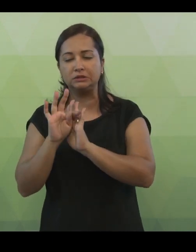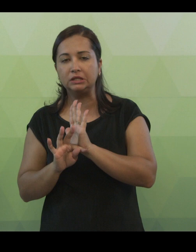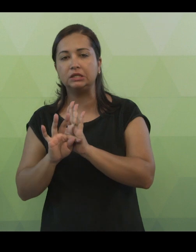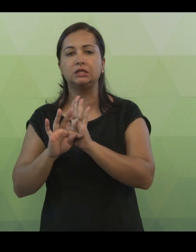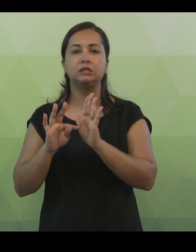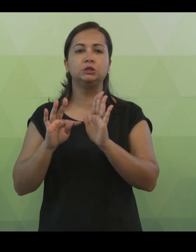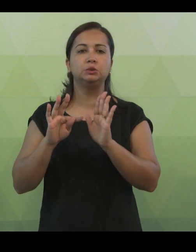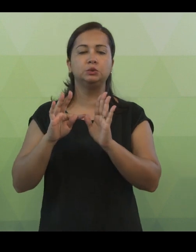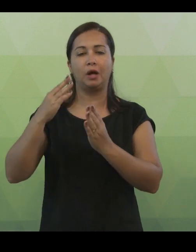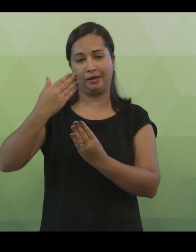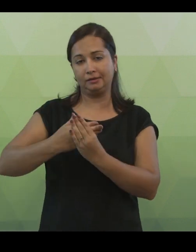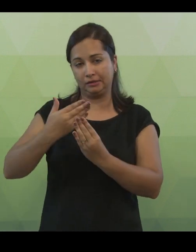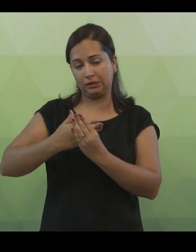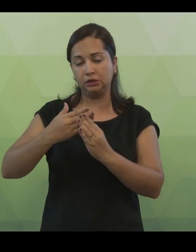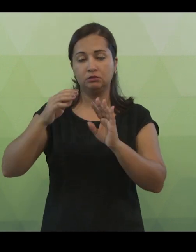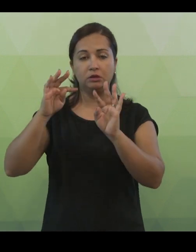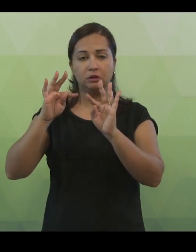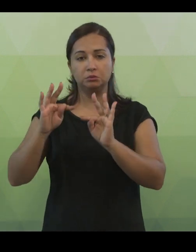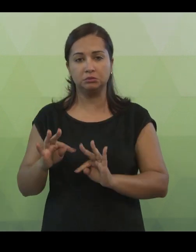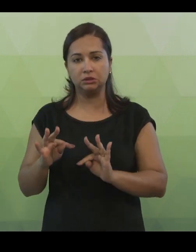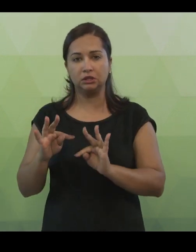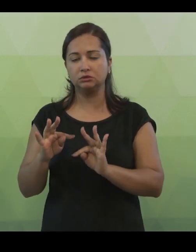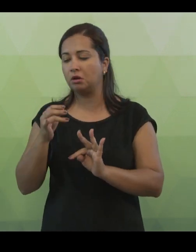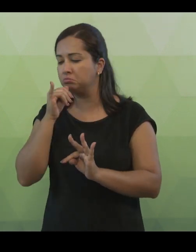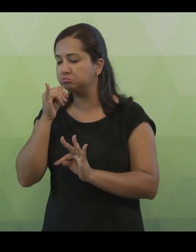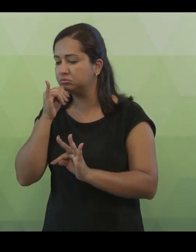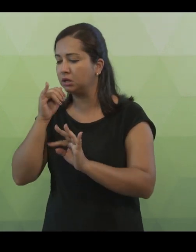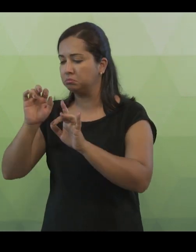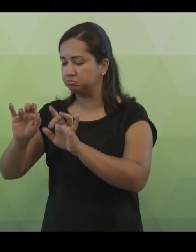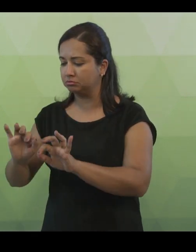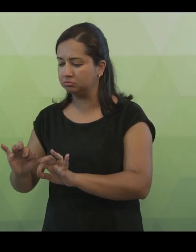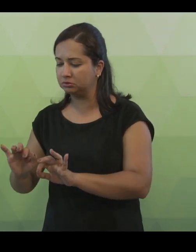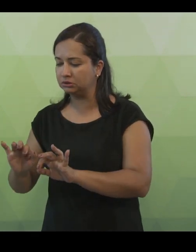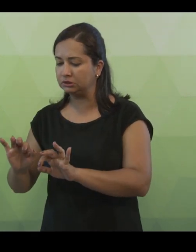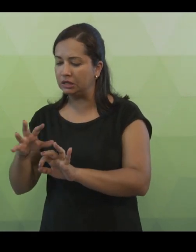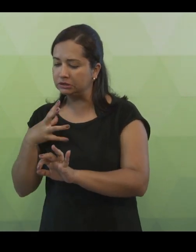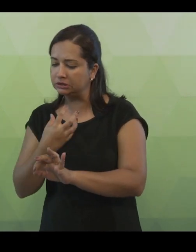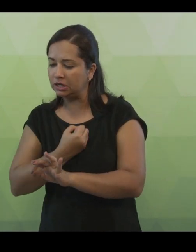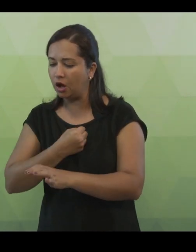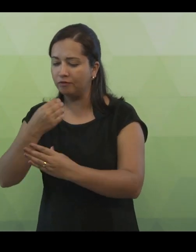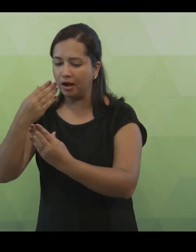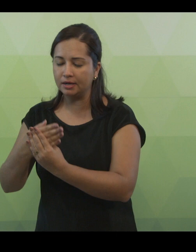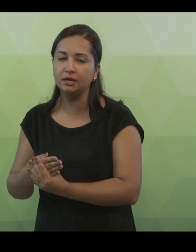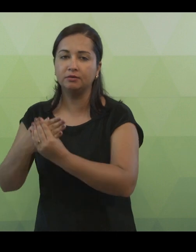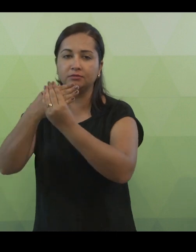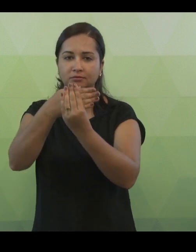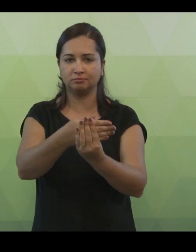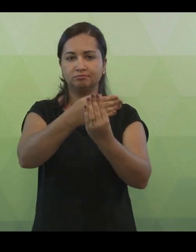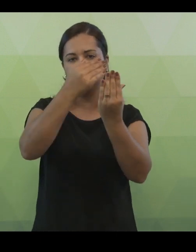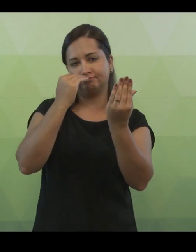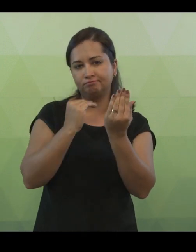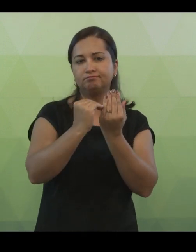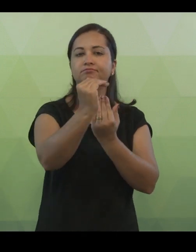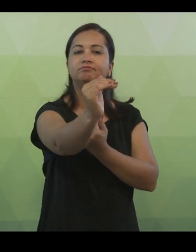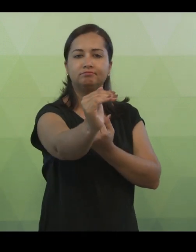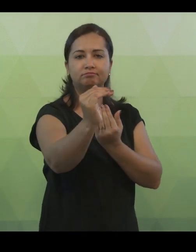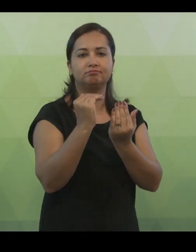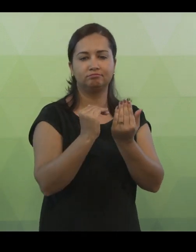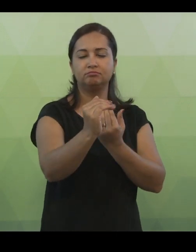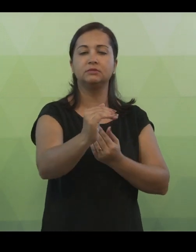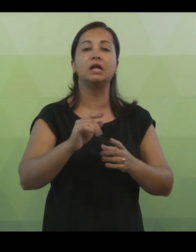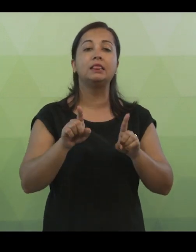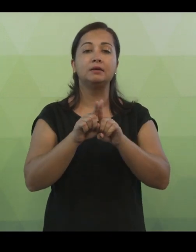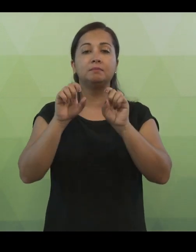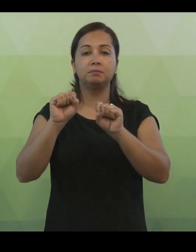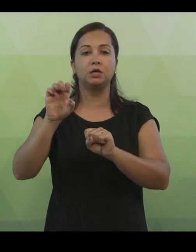né, em formato, por exemplo, você pode fazer um texto no Writer e mandar por e-mail, né? Você pode fazer uma planilha, tá,